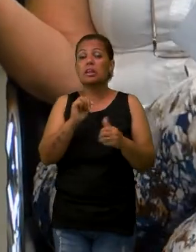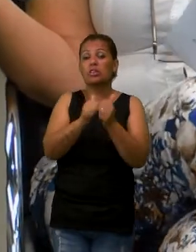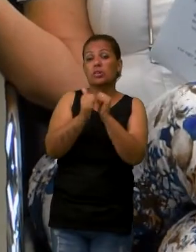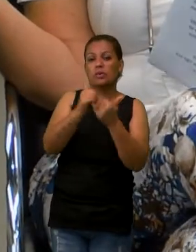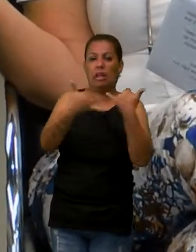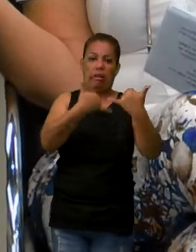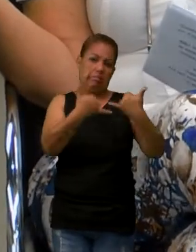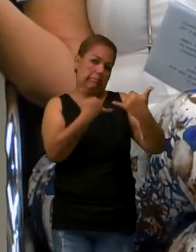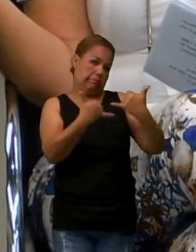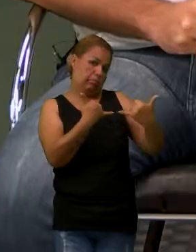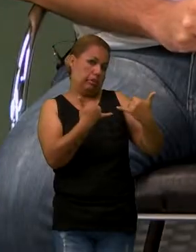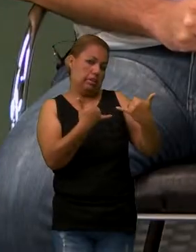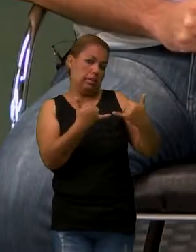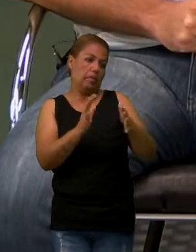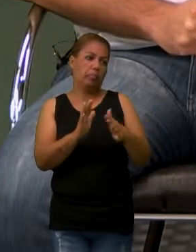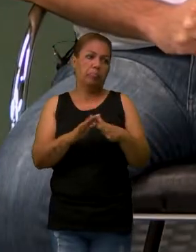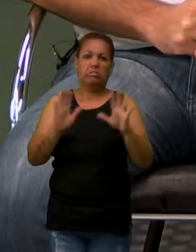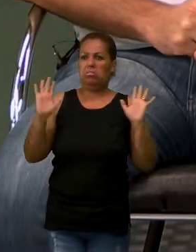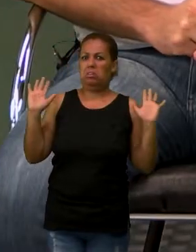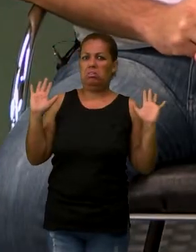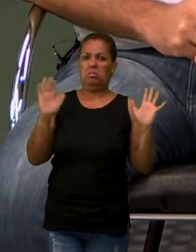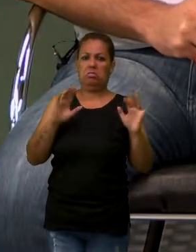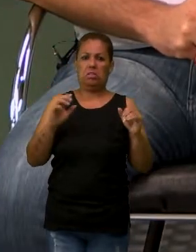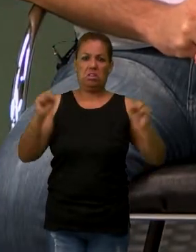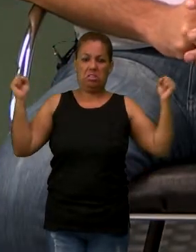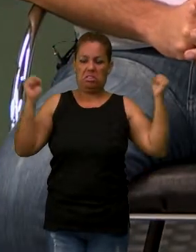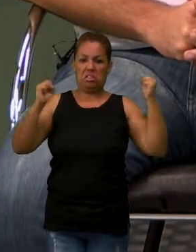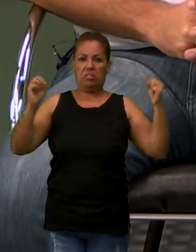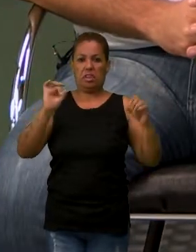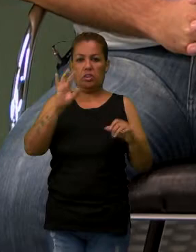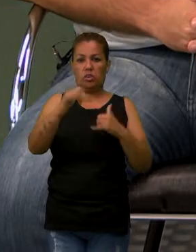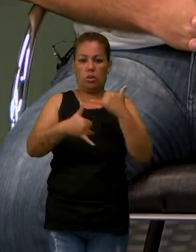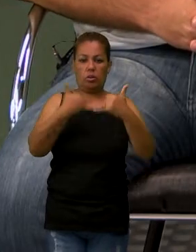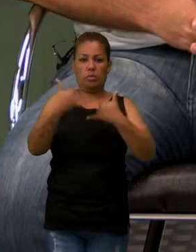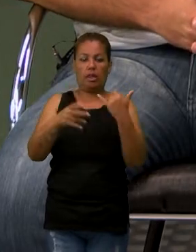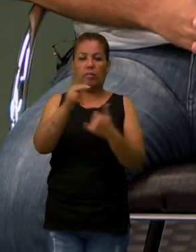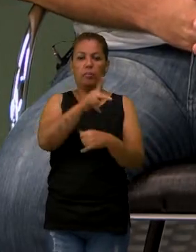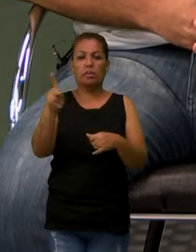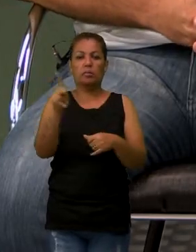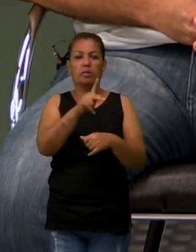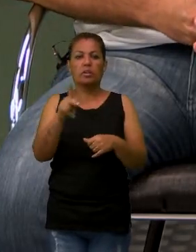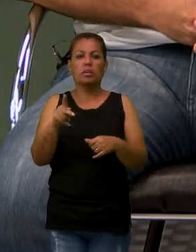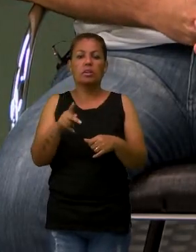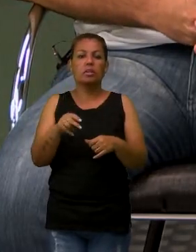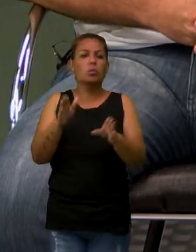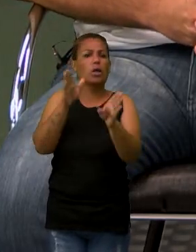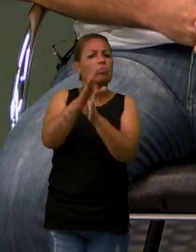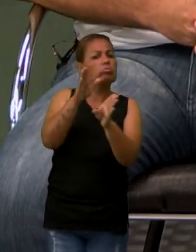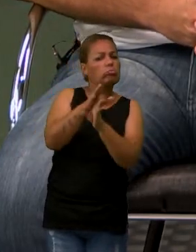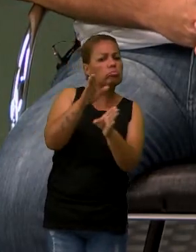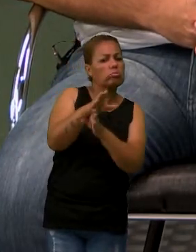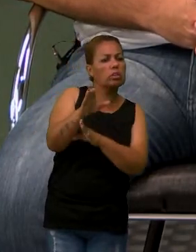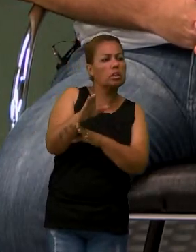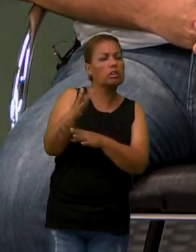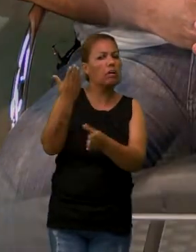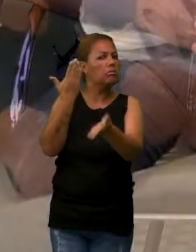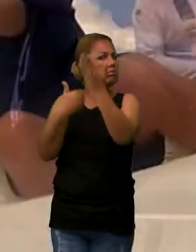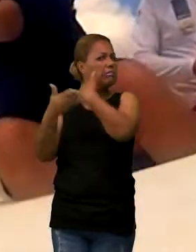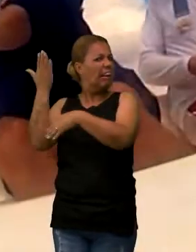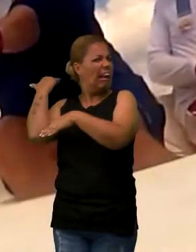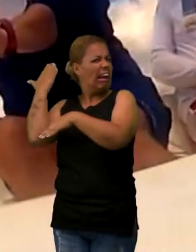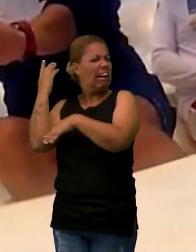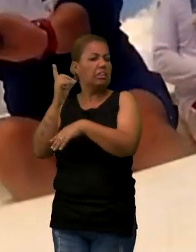brincava eu brincava mas não fazia educação física não fazem os professores não orientaram a ir fazer porque naquela época num